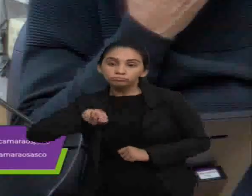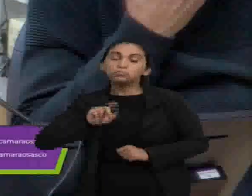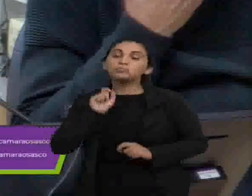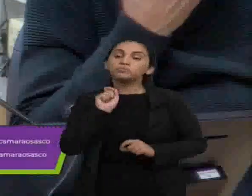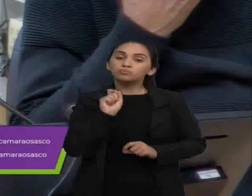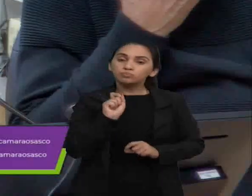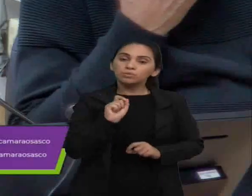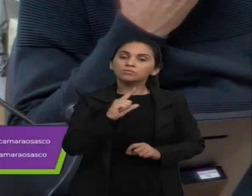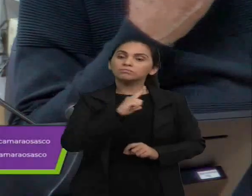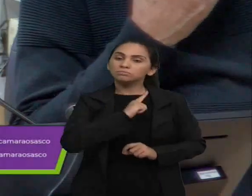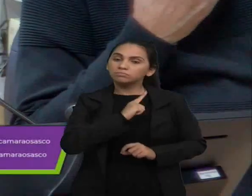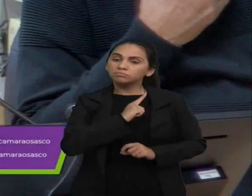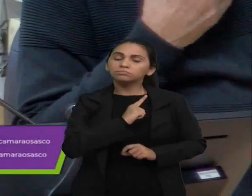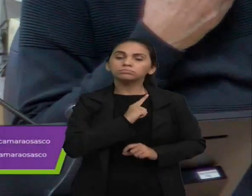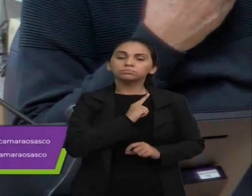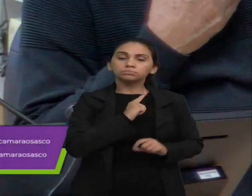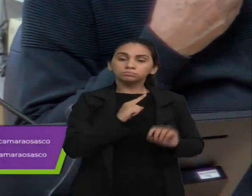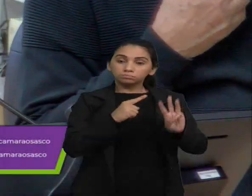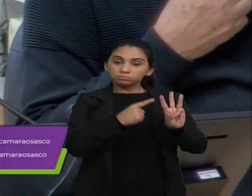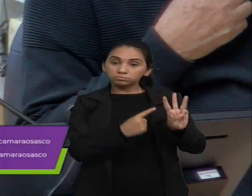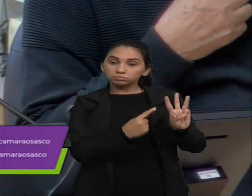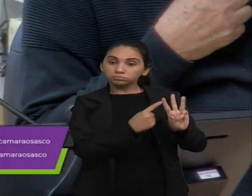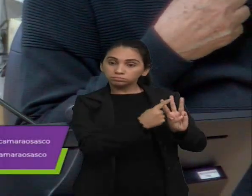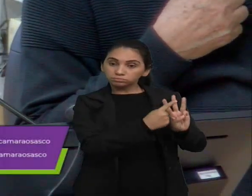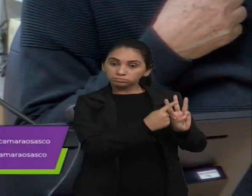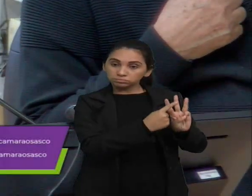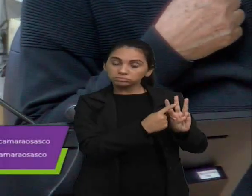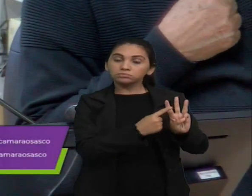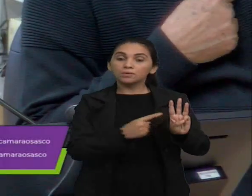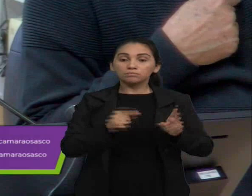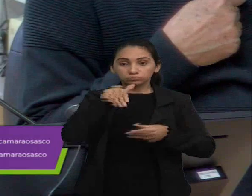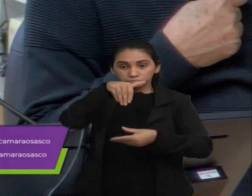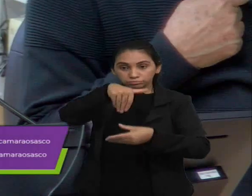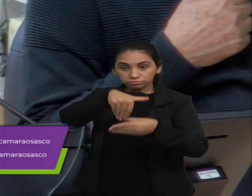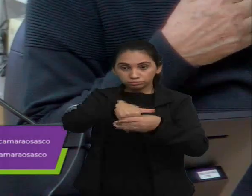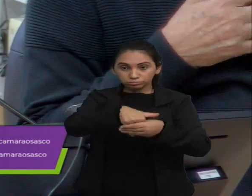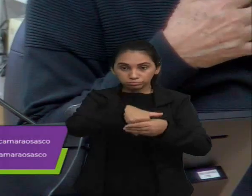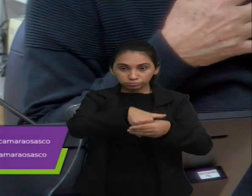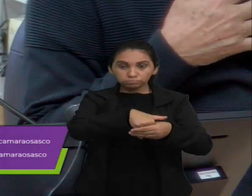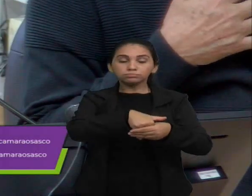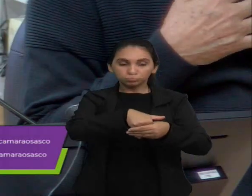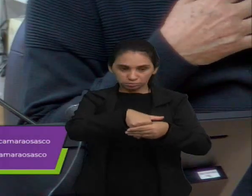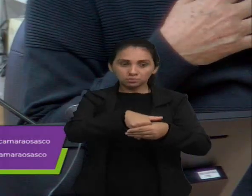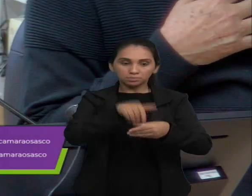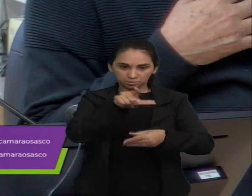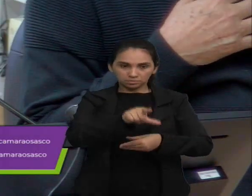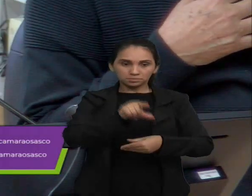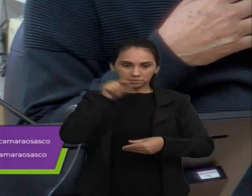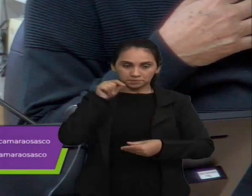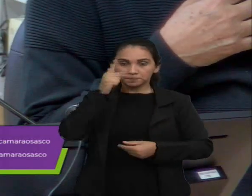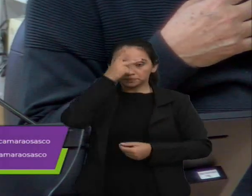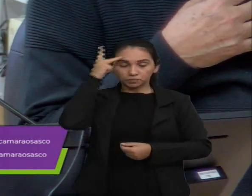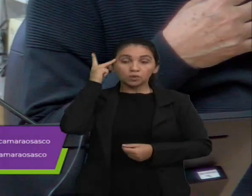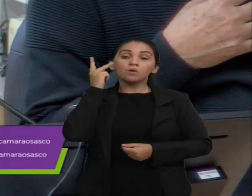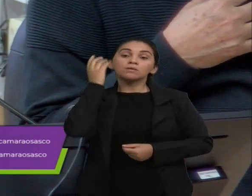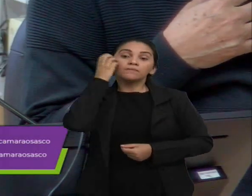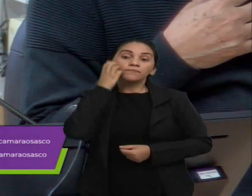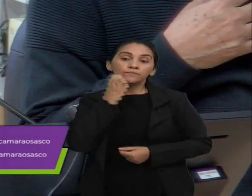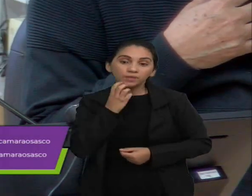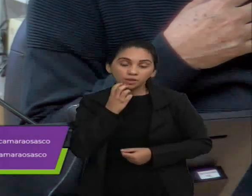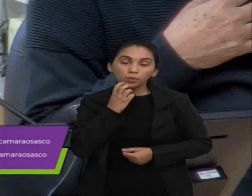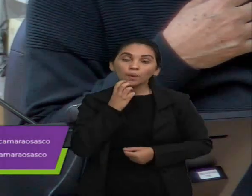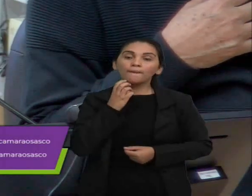Reis, Pelé da Cândida. Submetidos à votação, foram eleitos por aclamação o vereador Emerson como vice